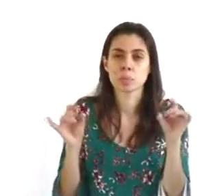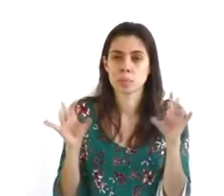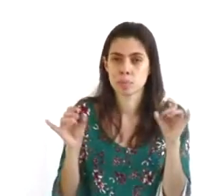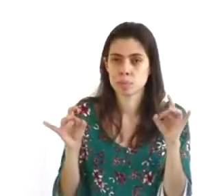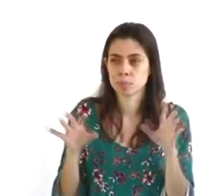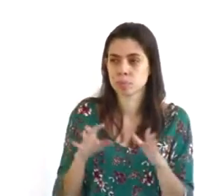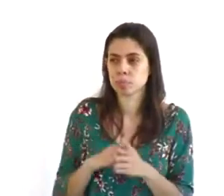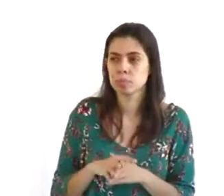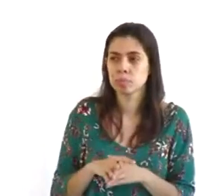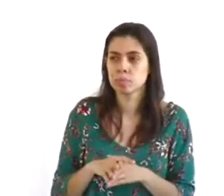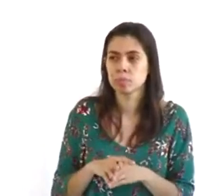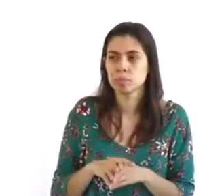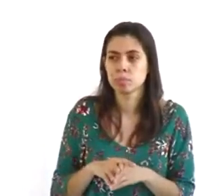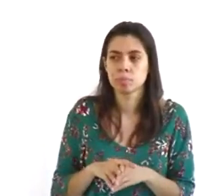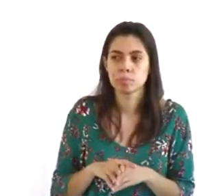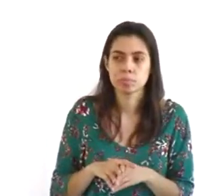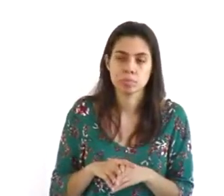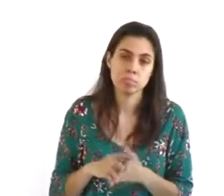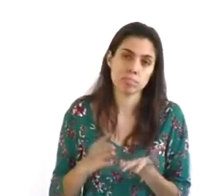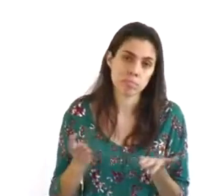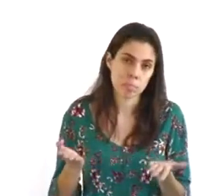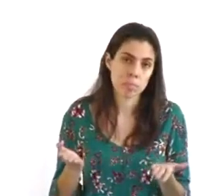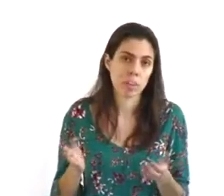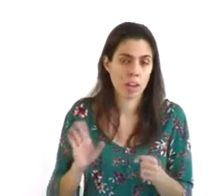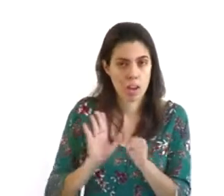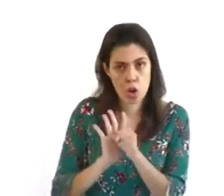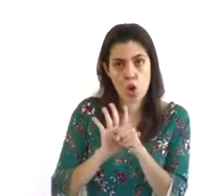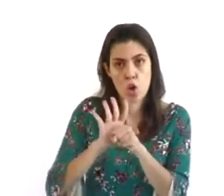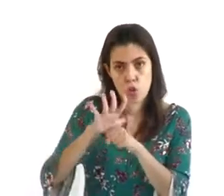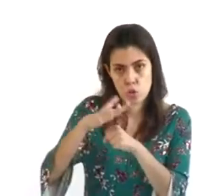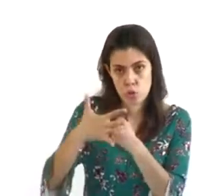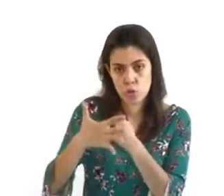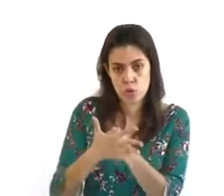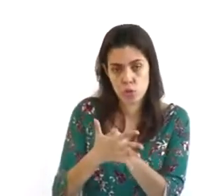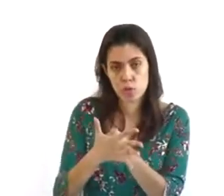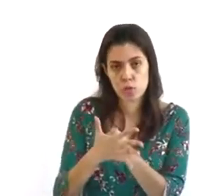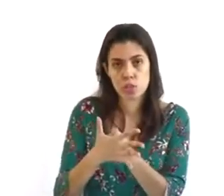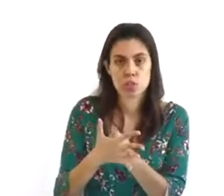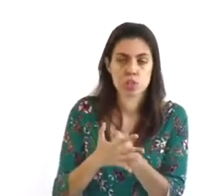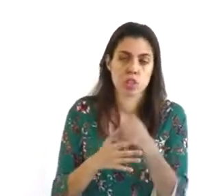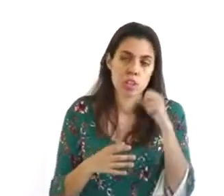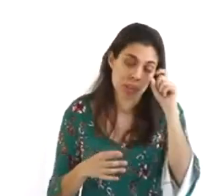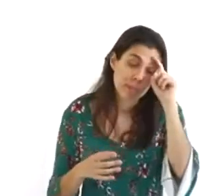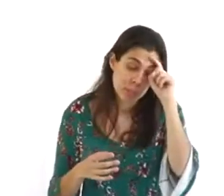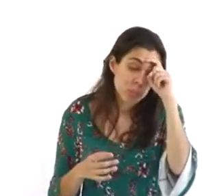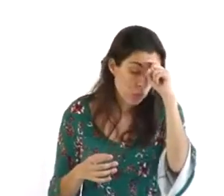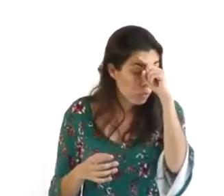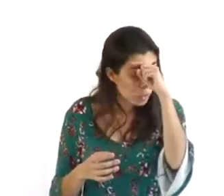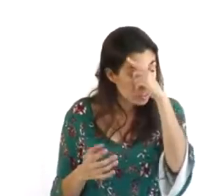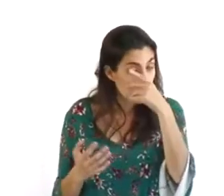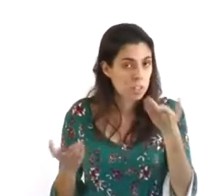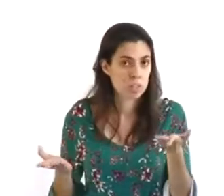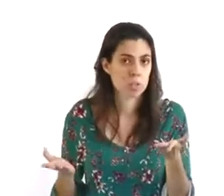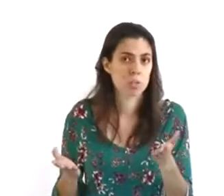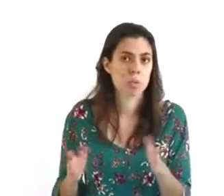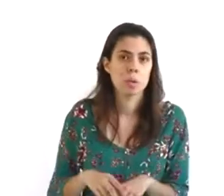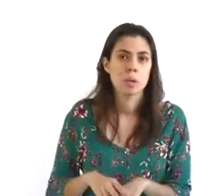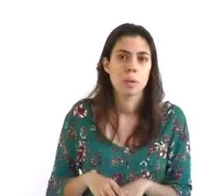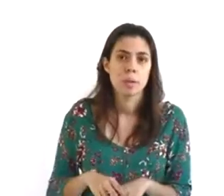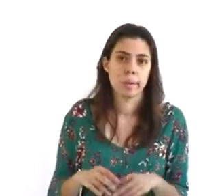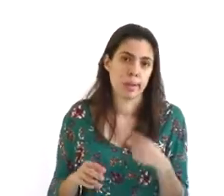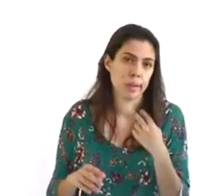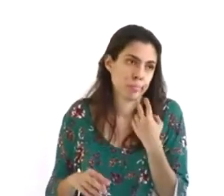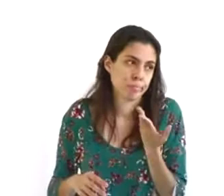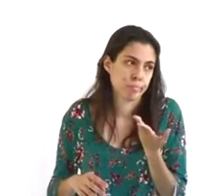ano eles tiveram uma situação difícil diante da Covid, de poder talvez celebrar como eles costumam fazer, com jantares, com grandes